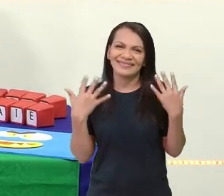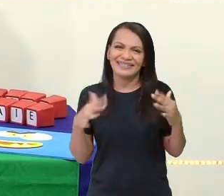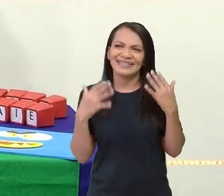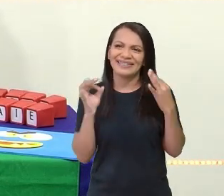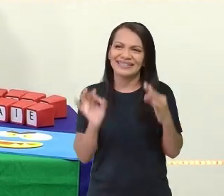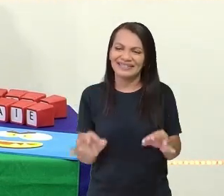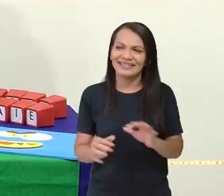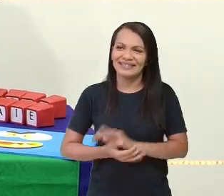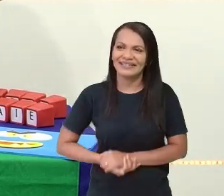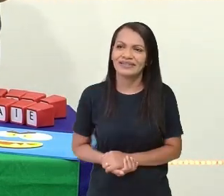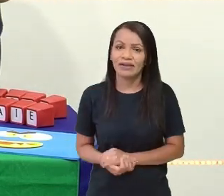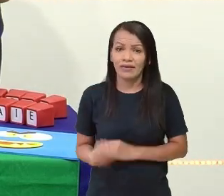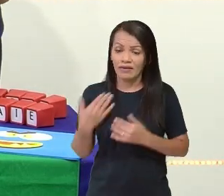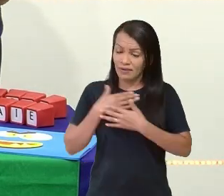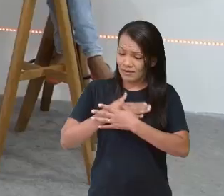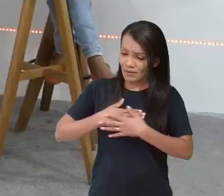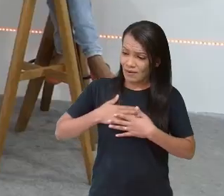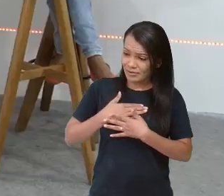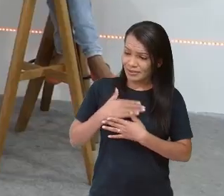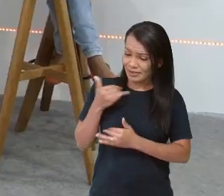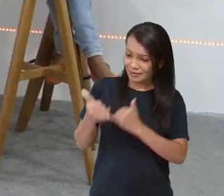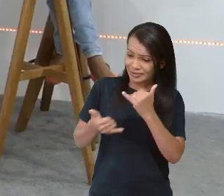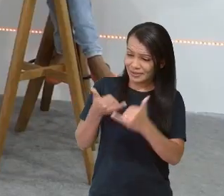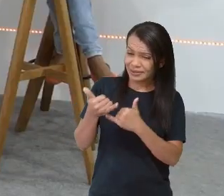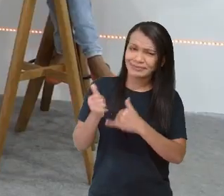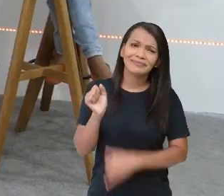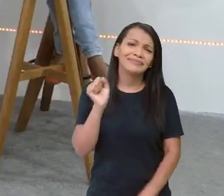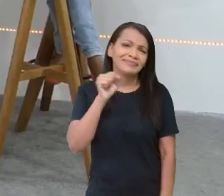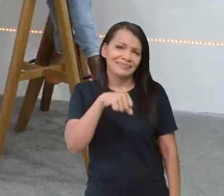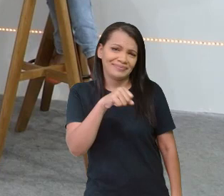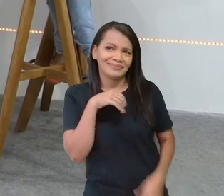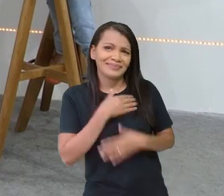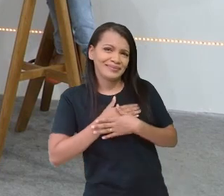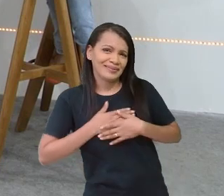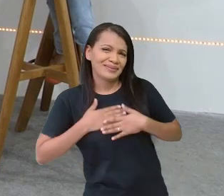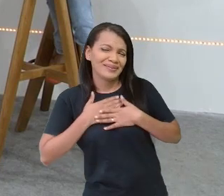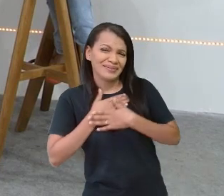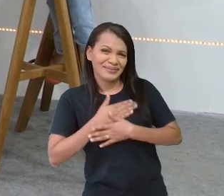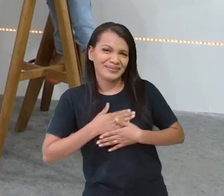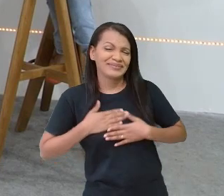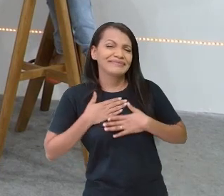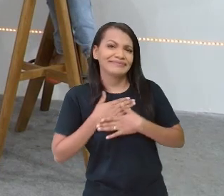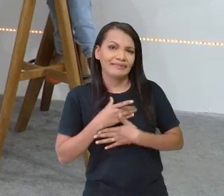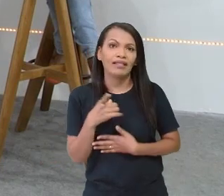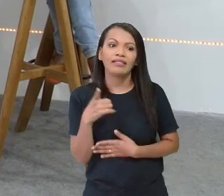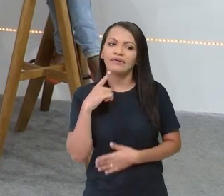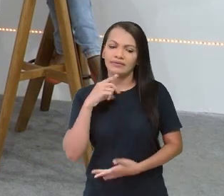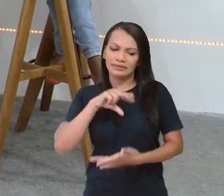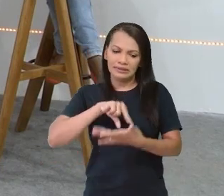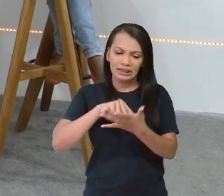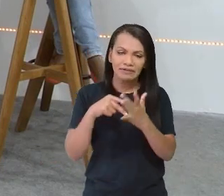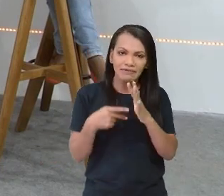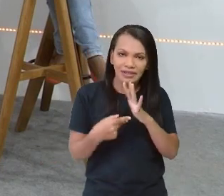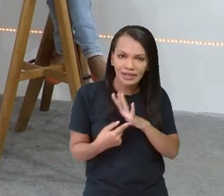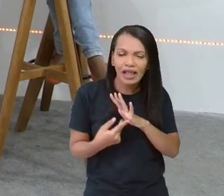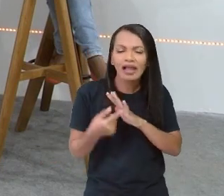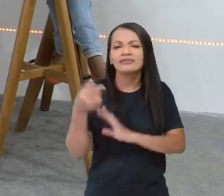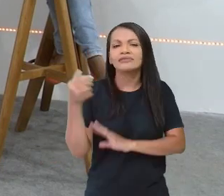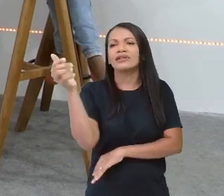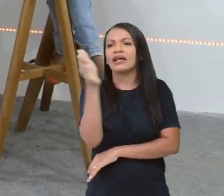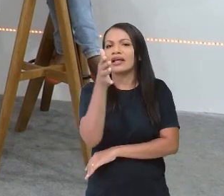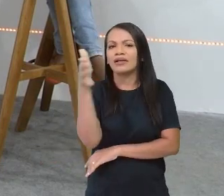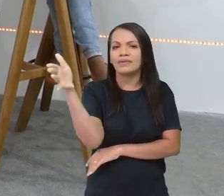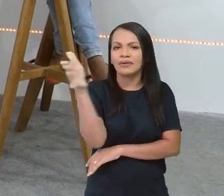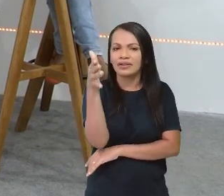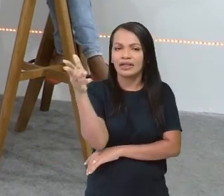certo. Olha aí. Gostaram do jogo? Gostei do jogo. E a gente trouxe esse significado das bandeiras, né? A gente poder ver que a bandeira é